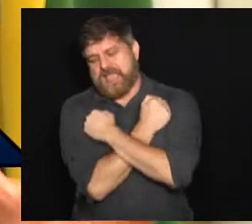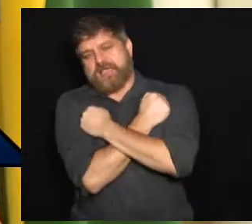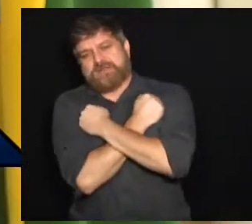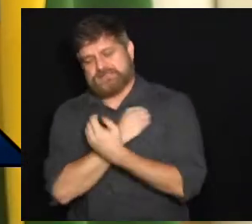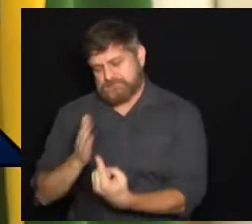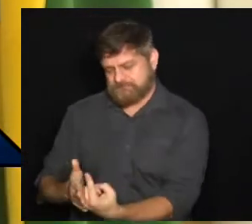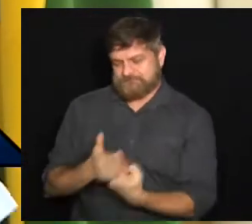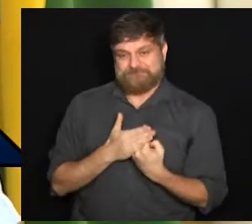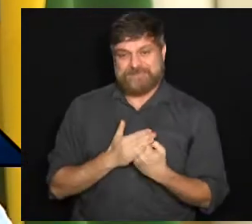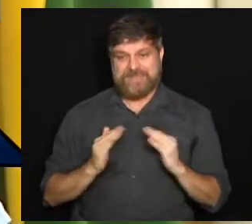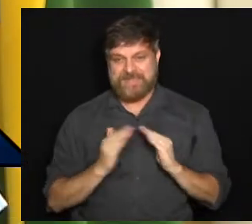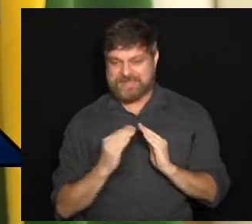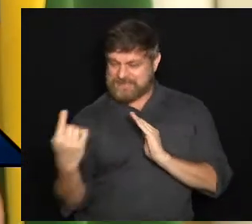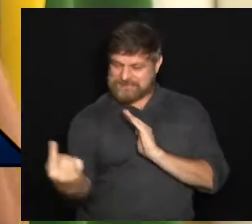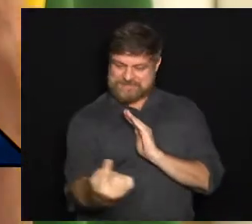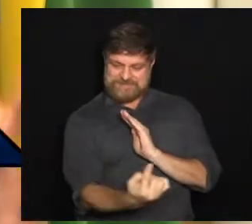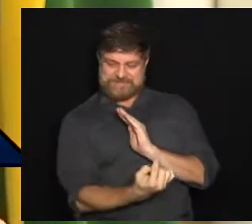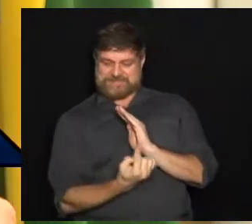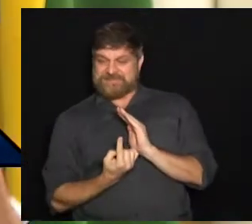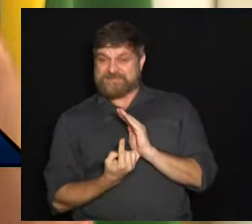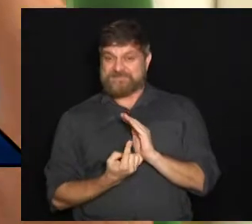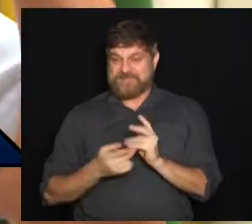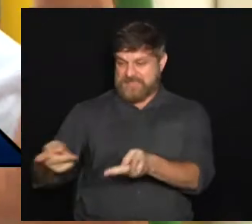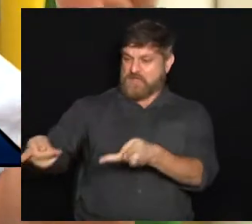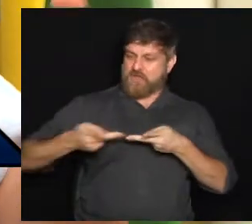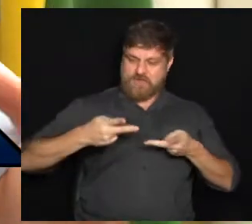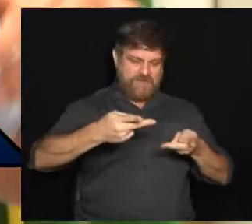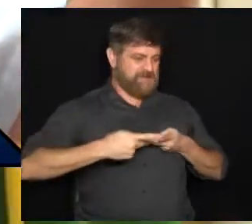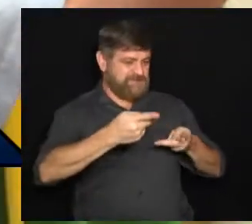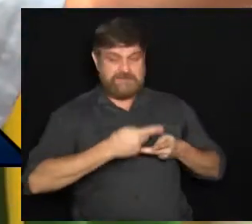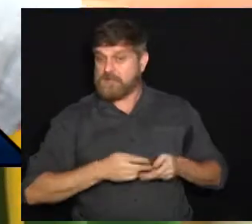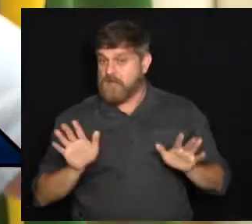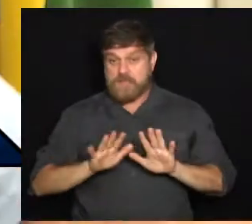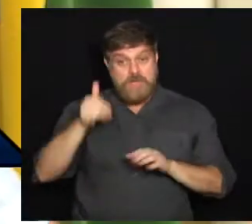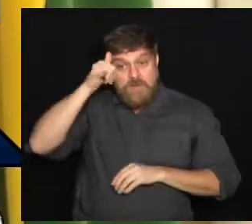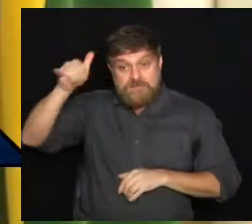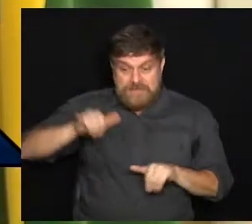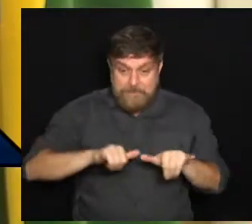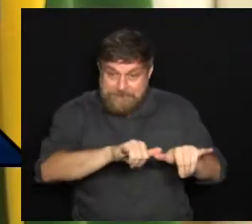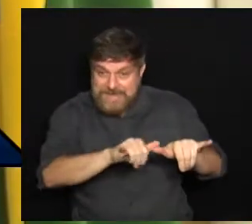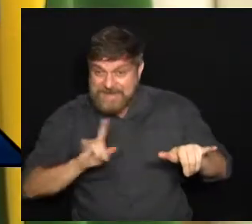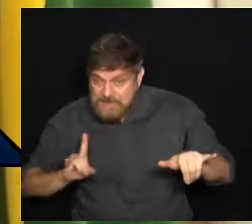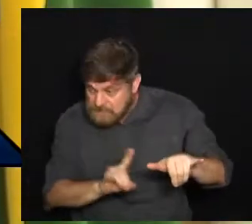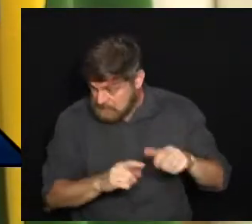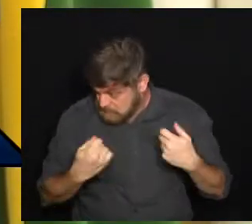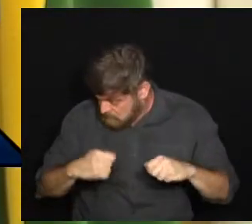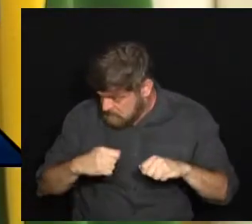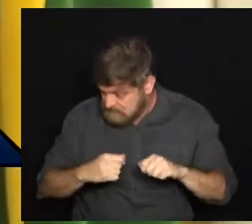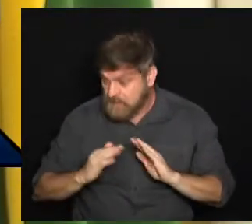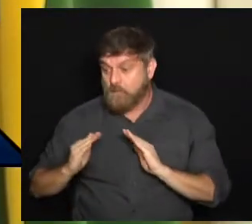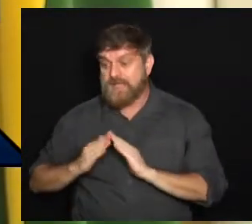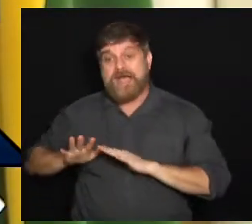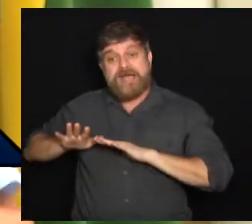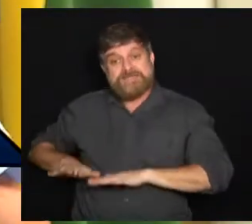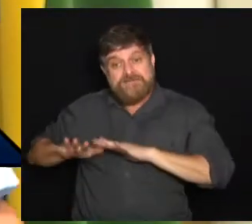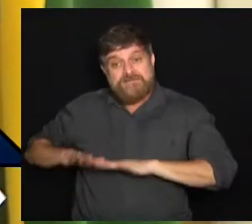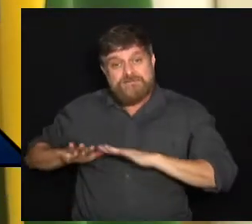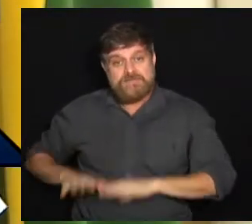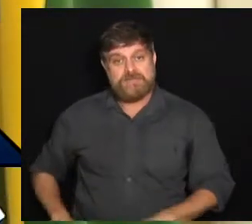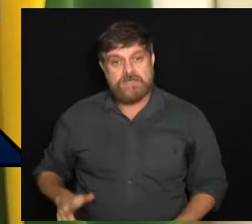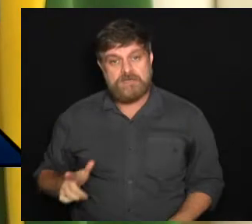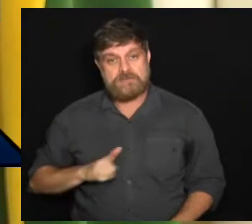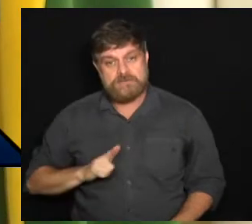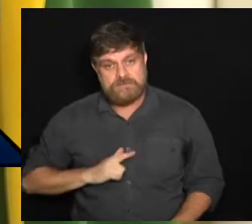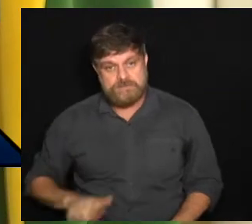receber visita que não precisa visitar, não é hora de ir fazer compra que não precisa fazer, né? É fazer o estritamente necessário e